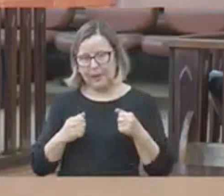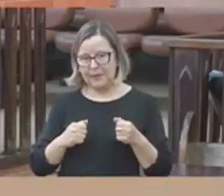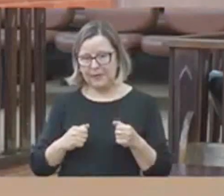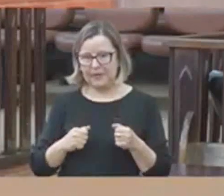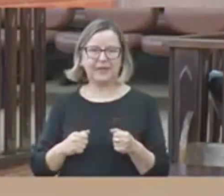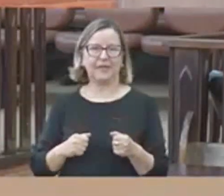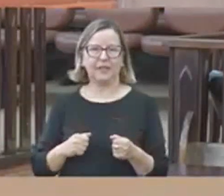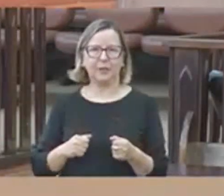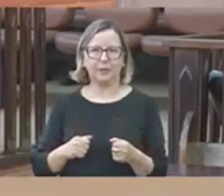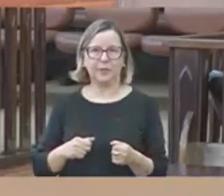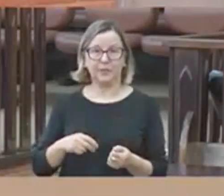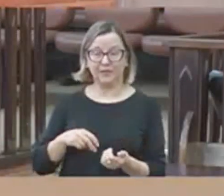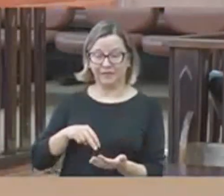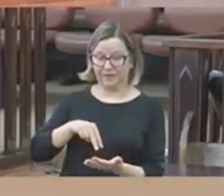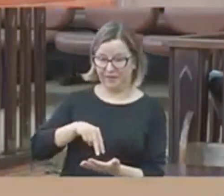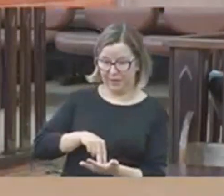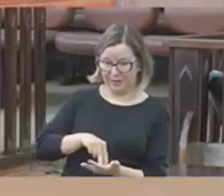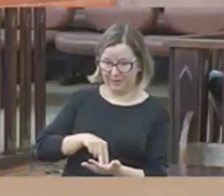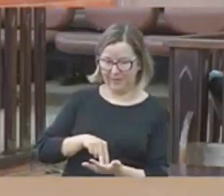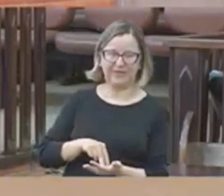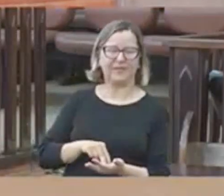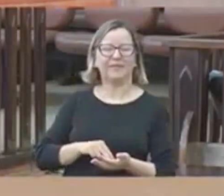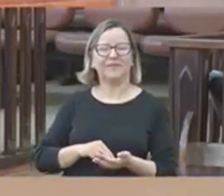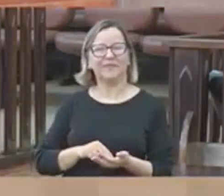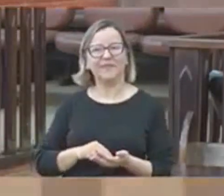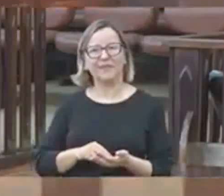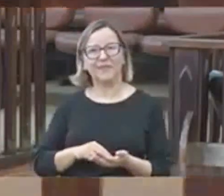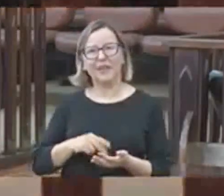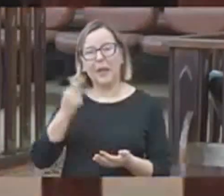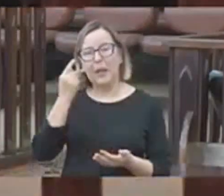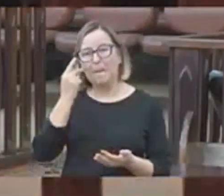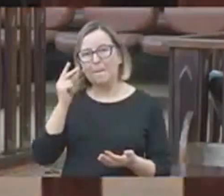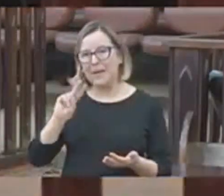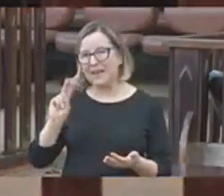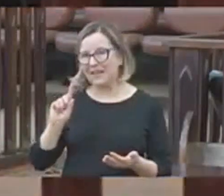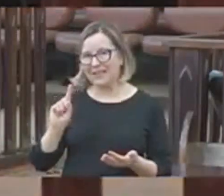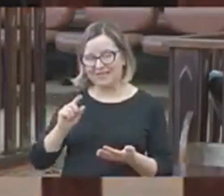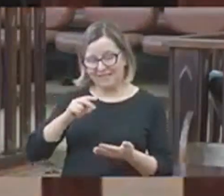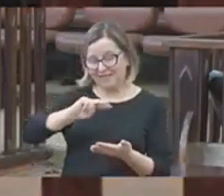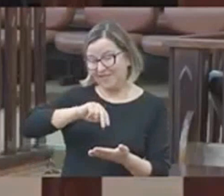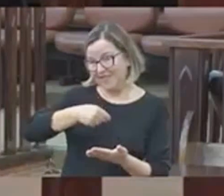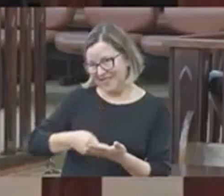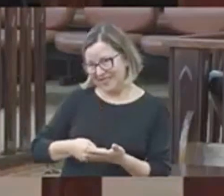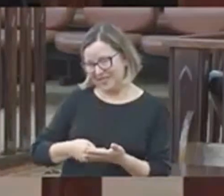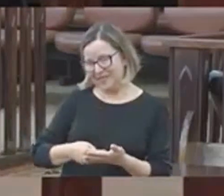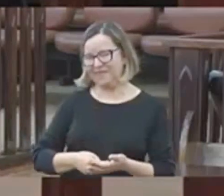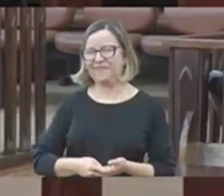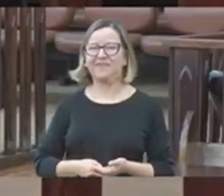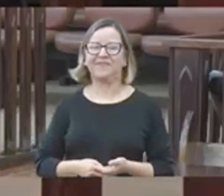E fazendo esta analogia, é isso que acontece em nossas vidas.